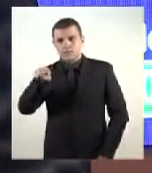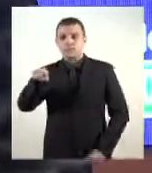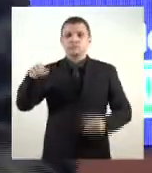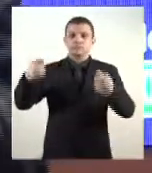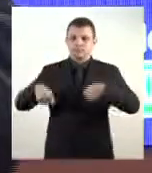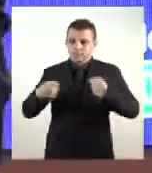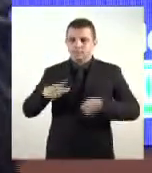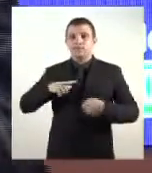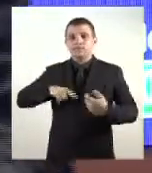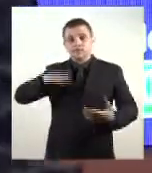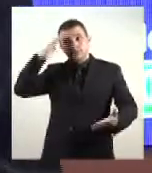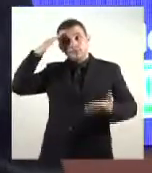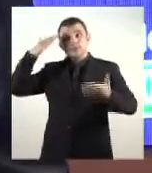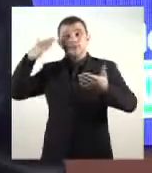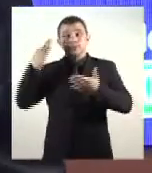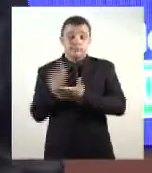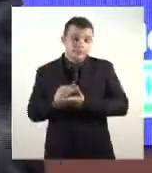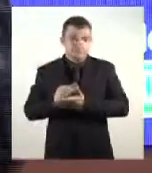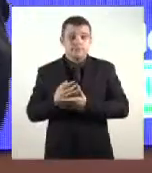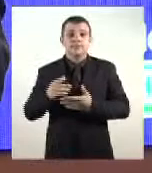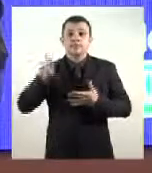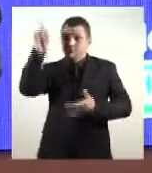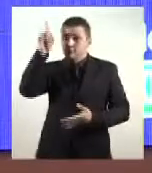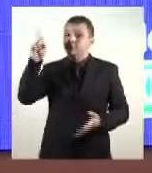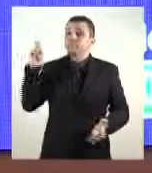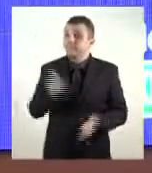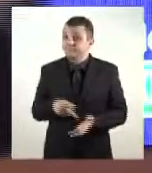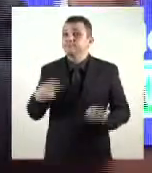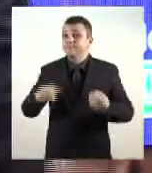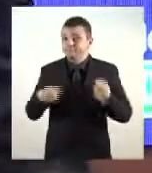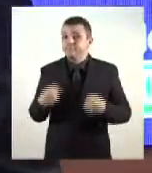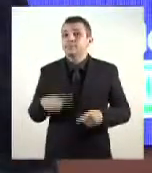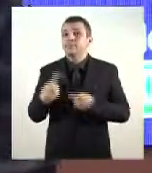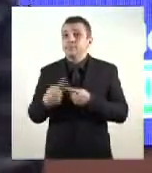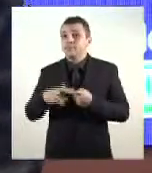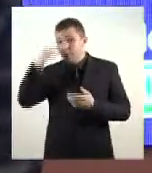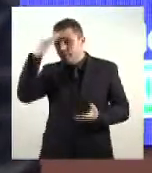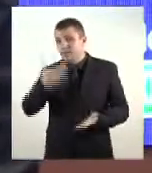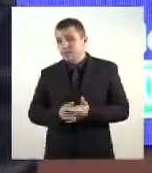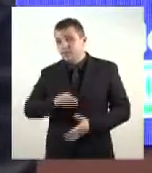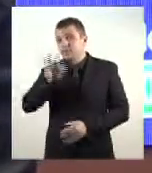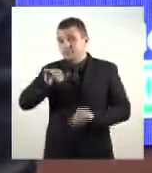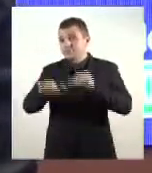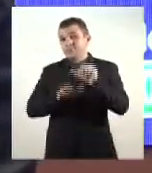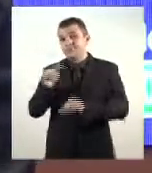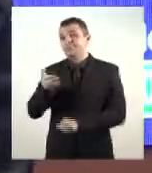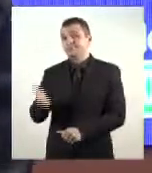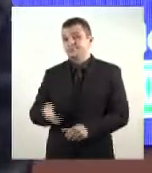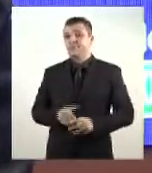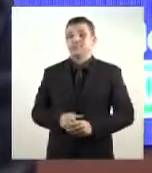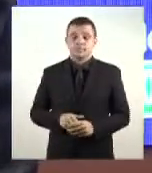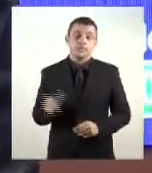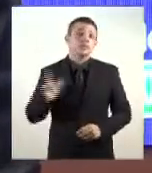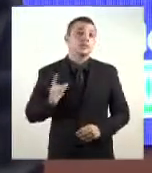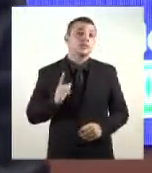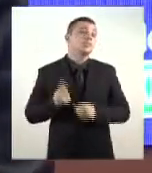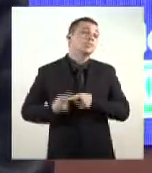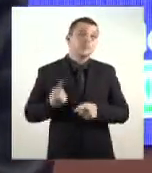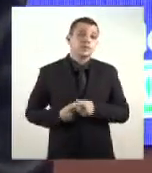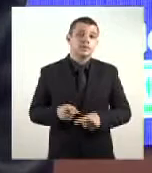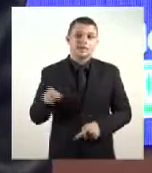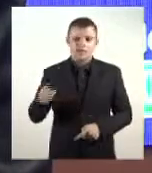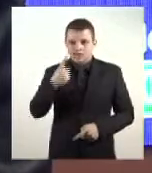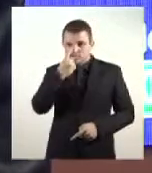e adoração pelo nome daquele bairro, porque é preciso ter fé em Deus para acreditar que algum dia ainda vai mudar alguma coisa. Porque a parte de